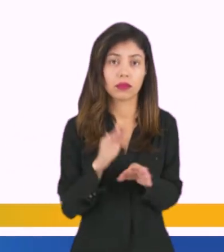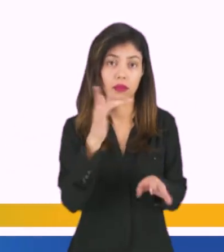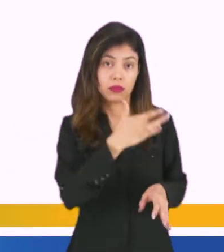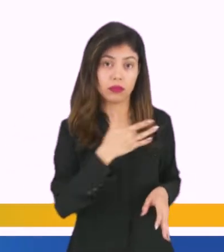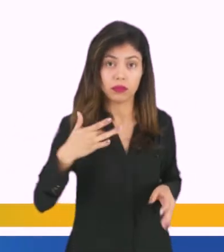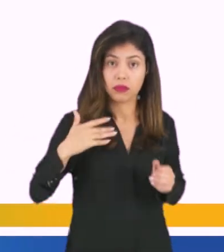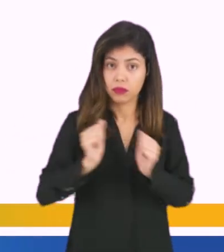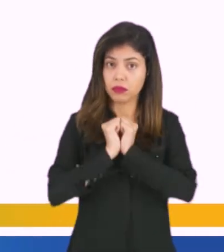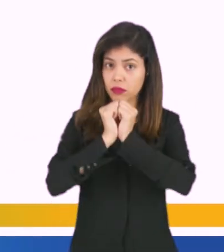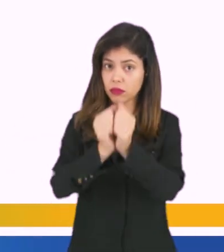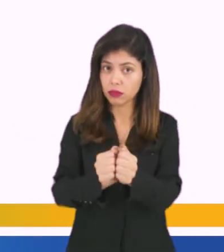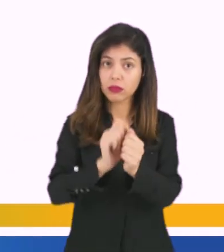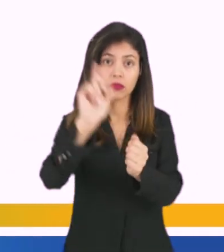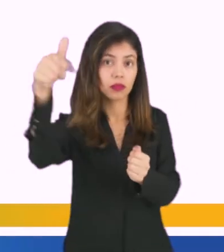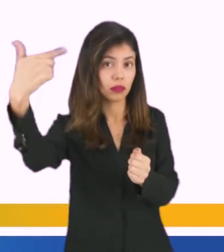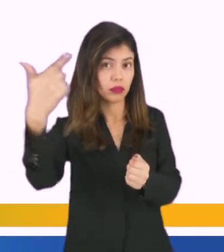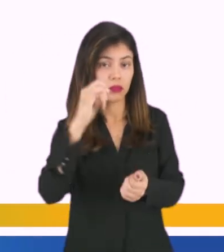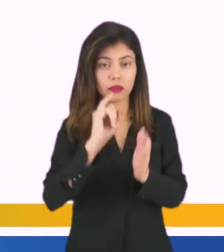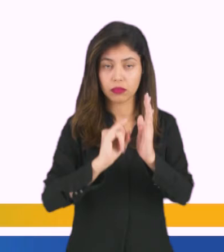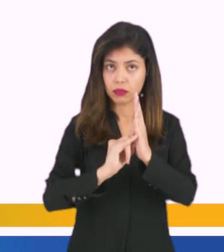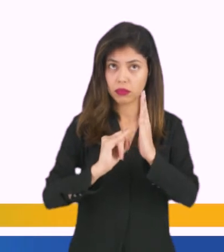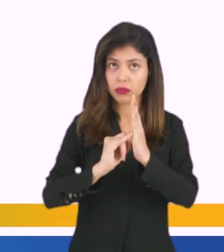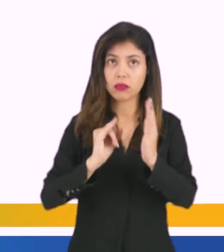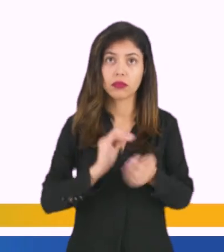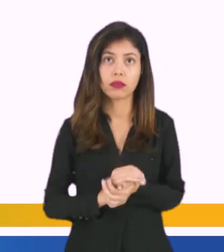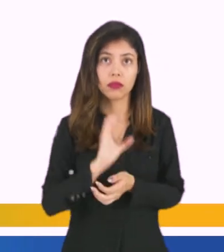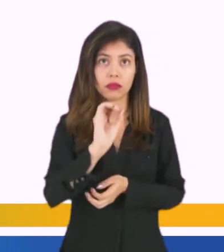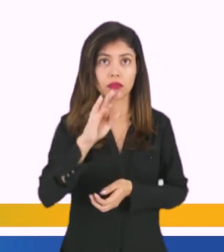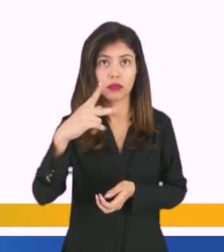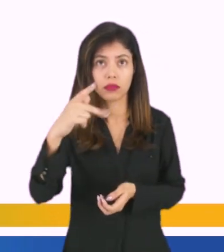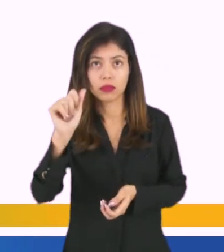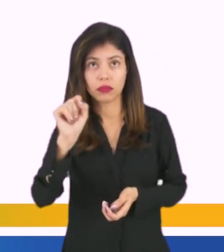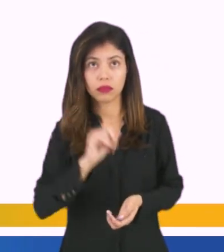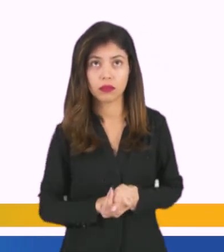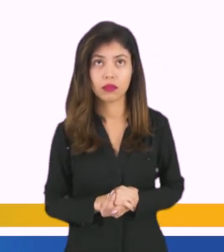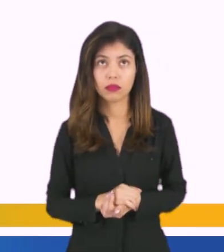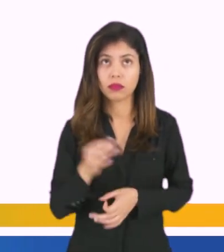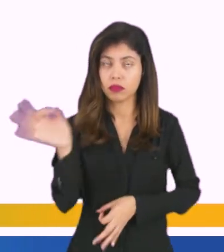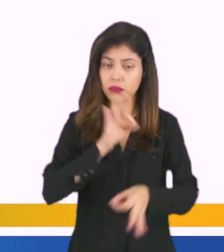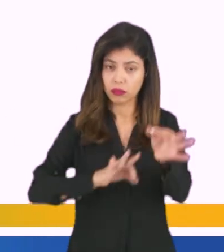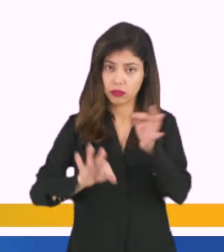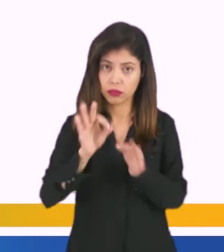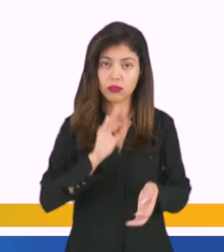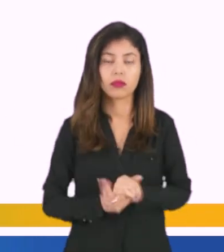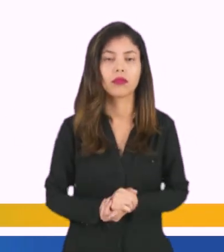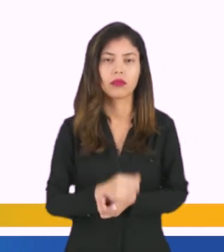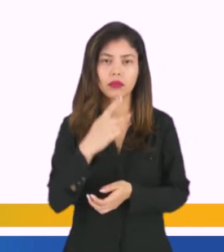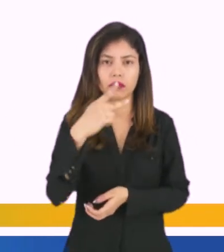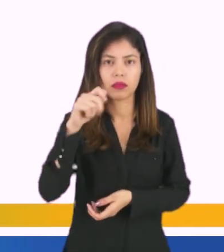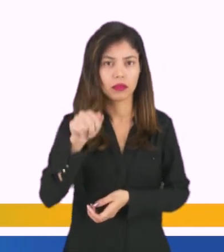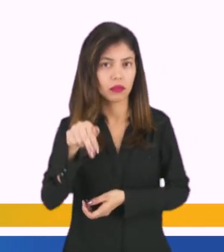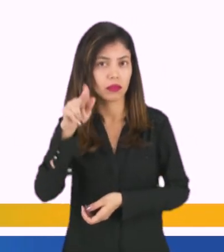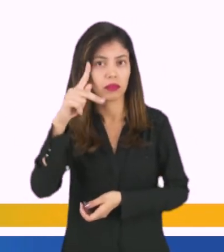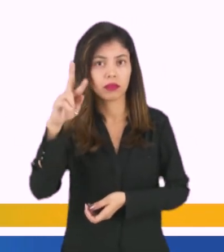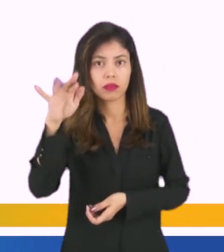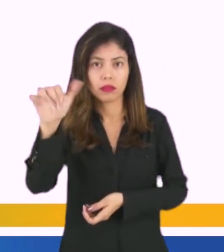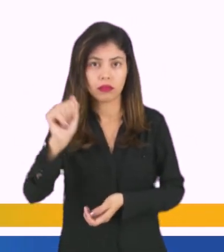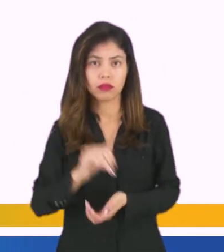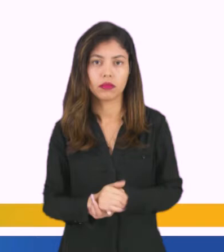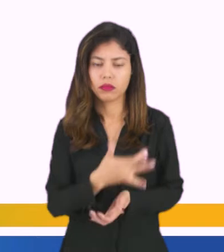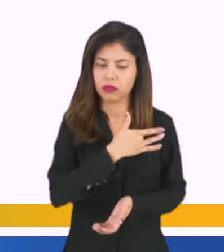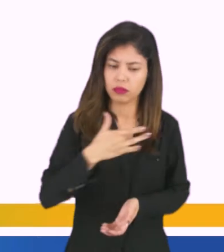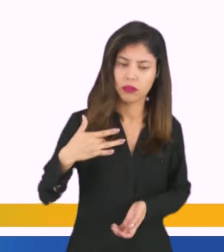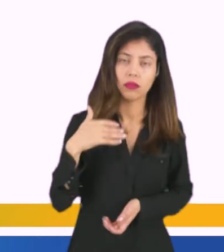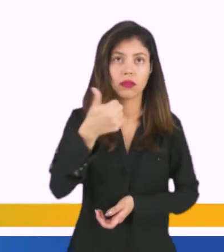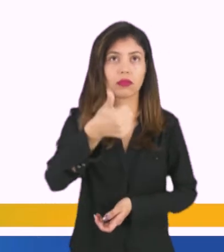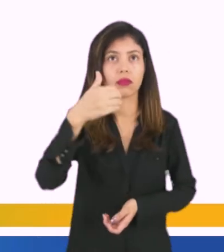se juntou com outra instituição chamada OPAS, né, que é a Organização Pan-Americana de Saúde, no ano